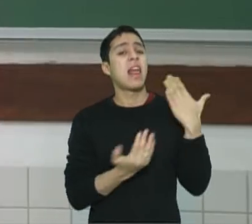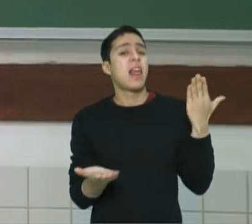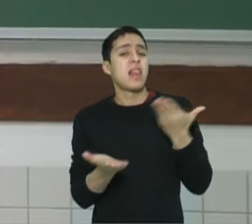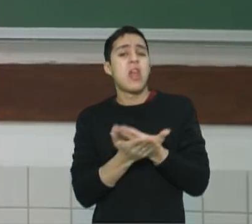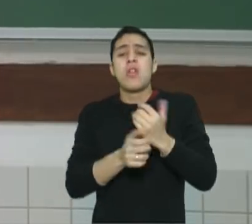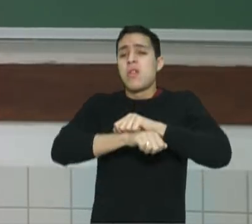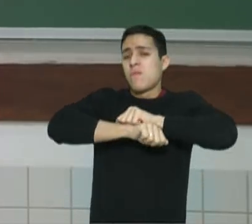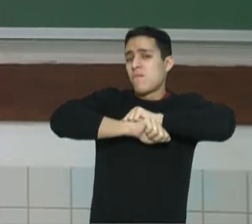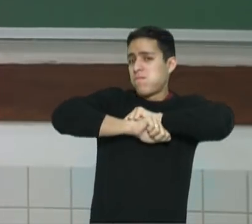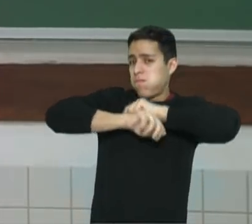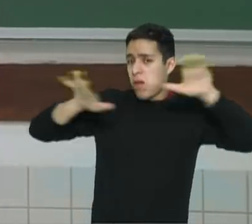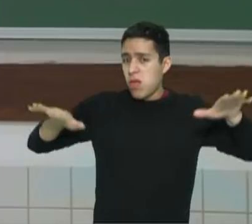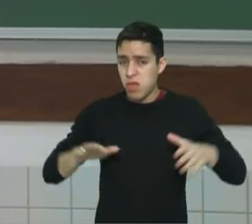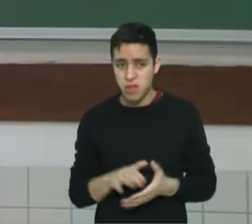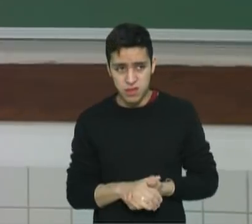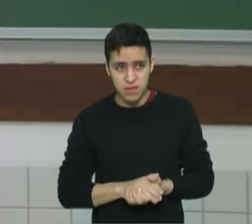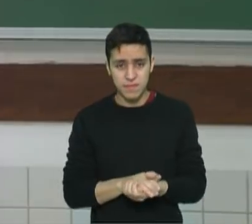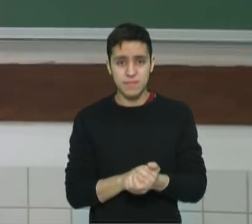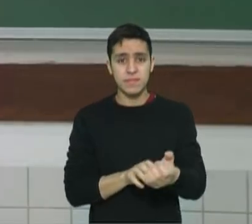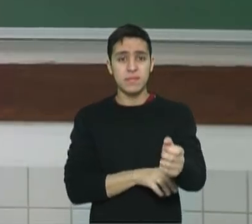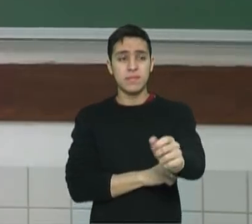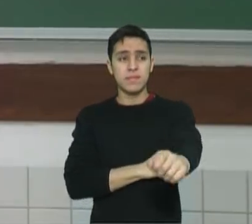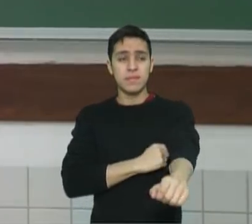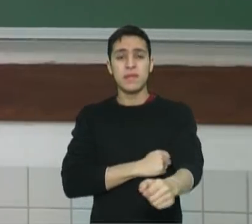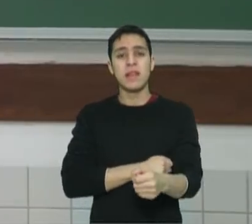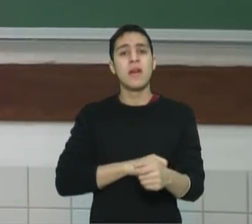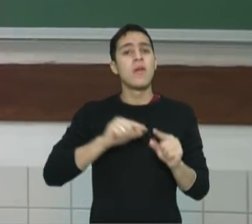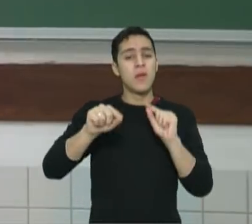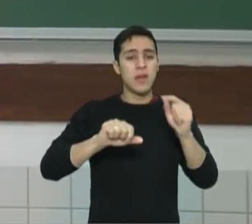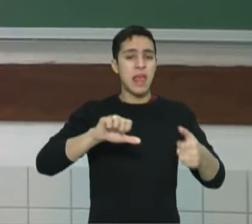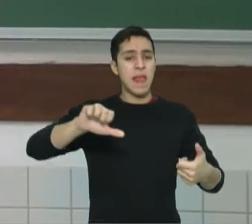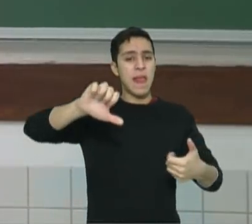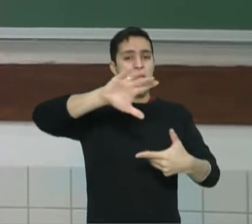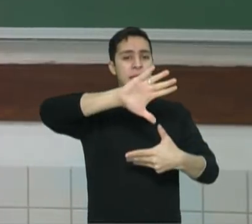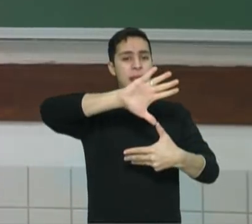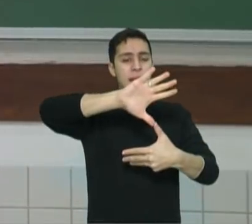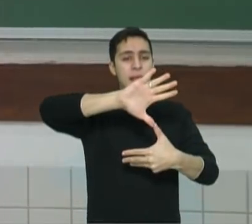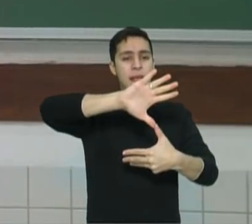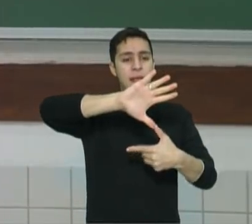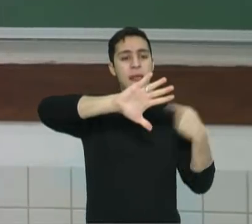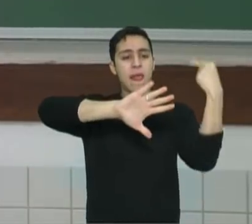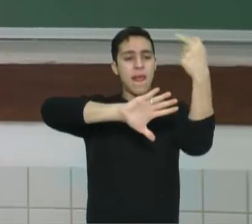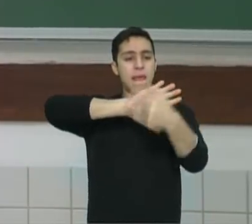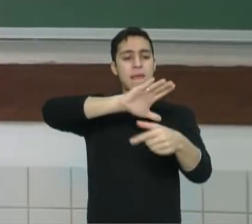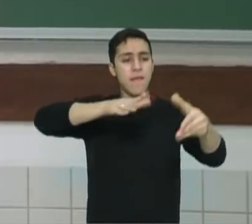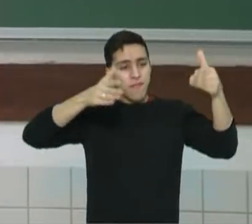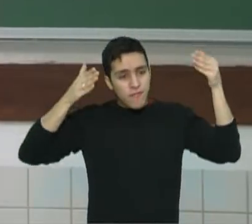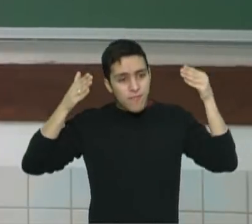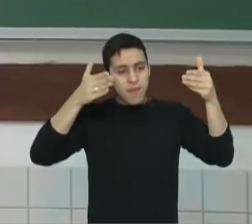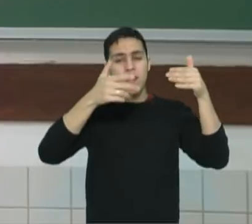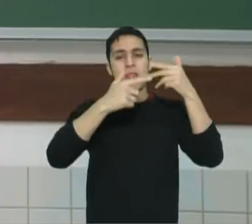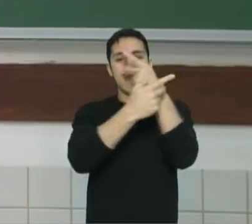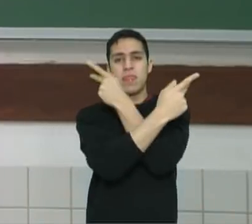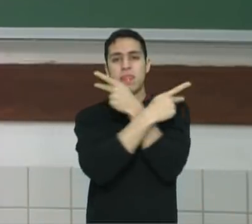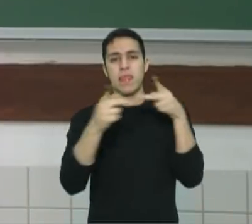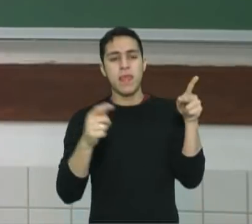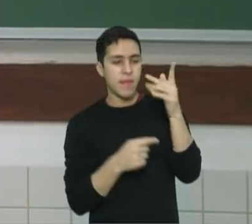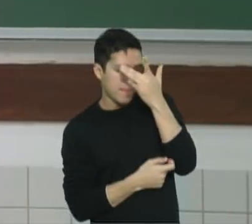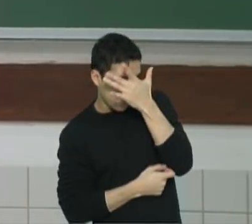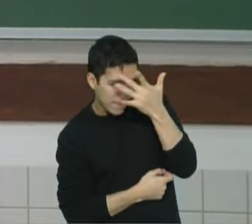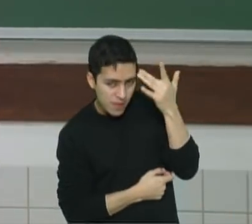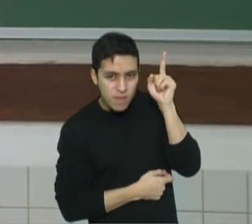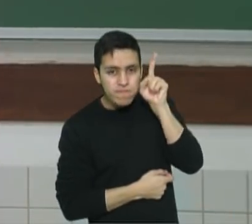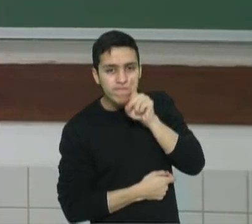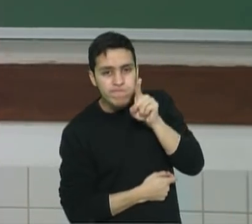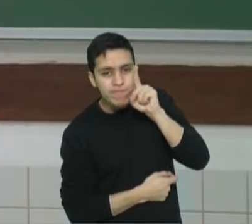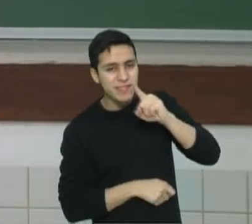dias atuais, que é a América para os americanos. Veja a terminologia, entenda a terminologia.